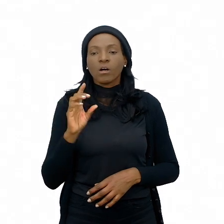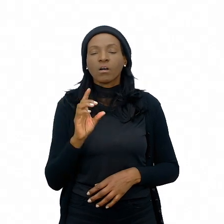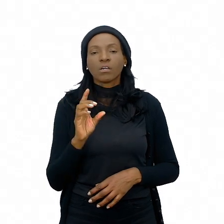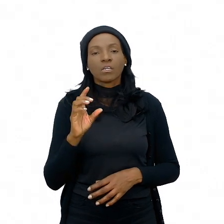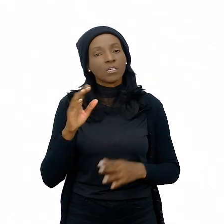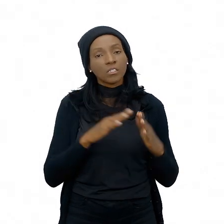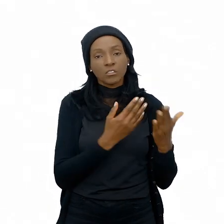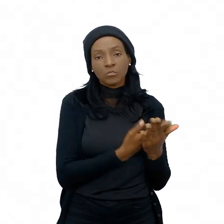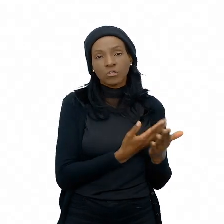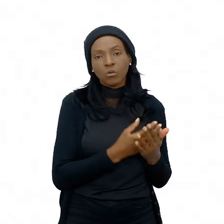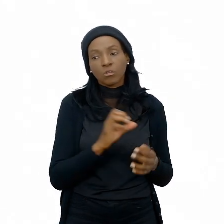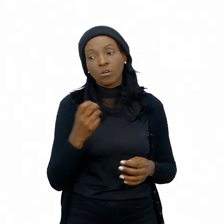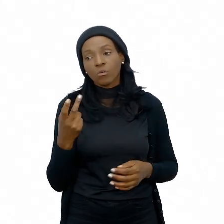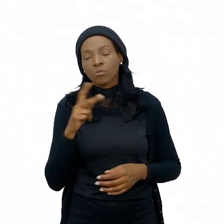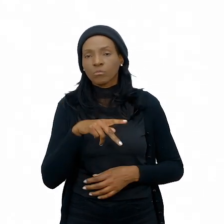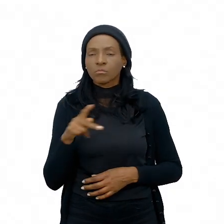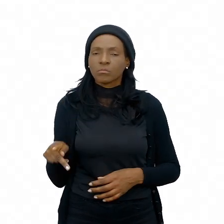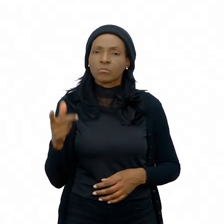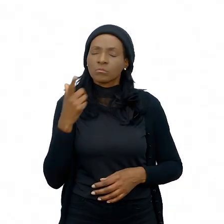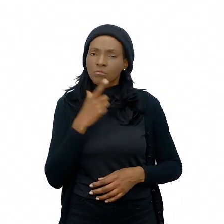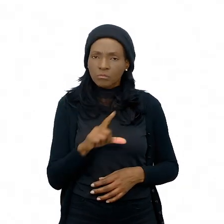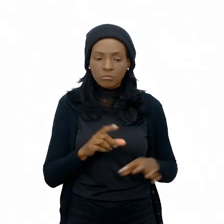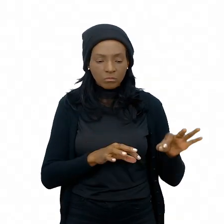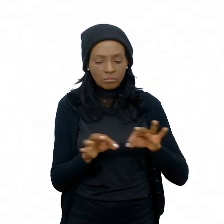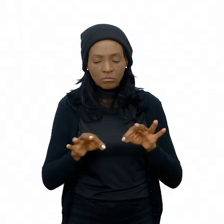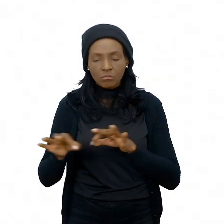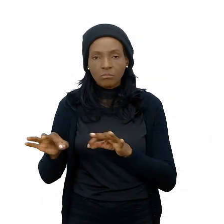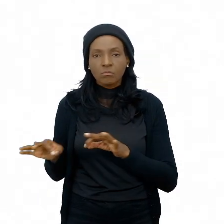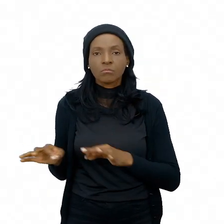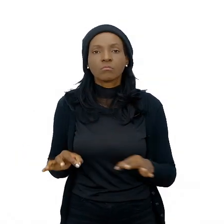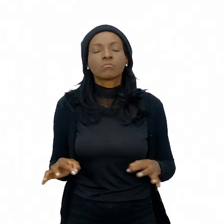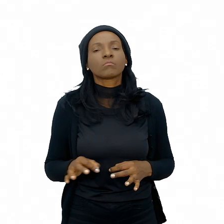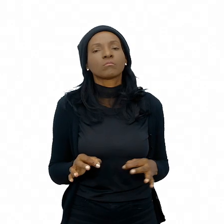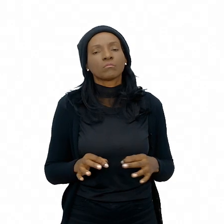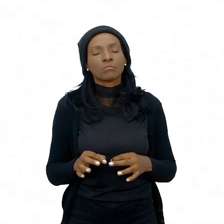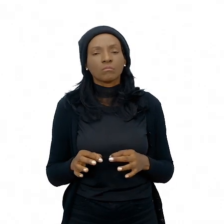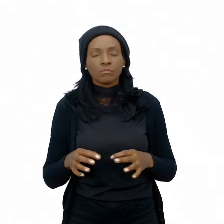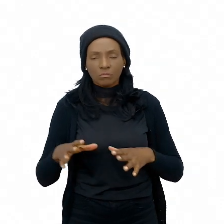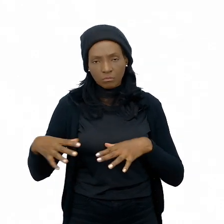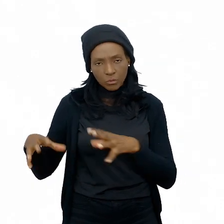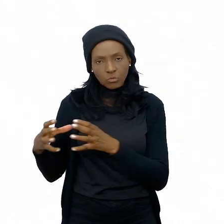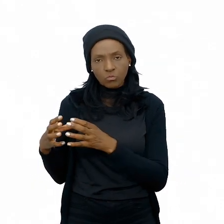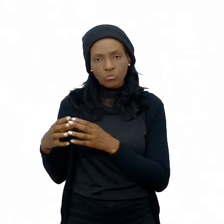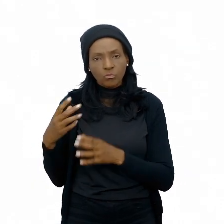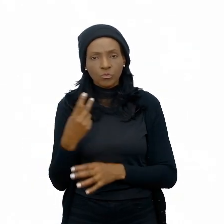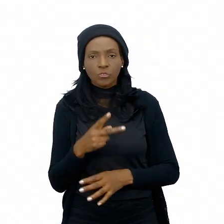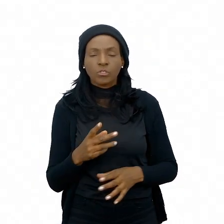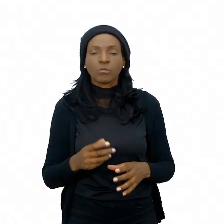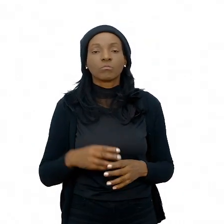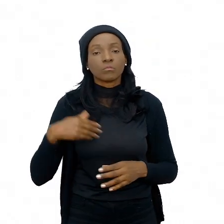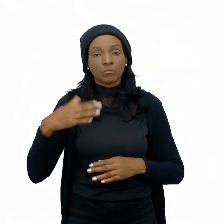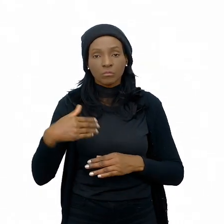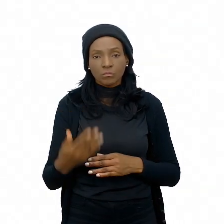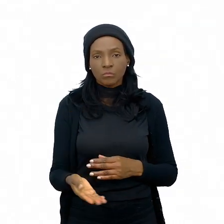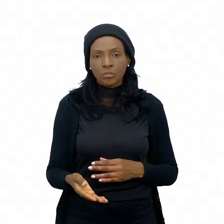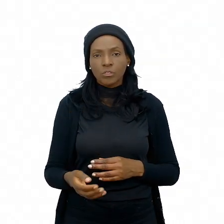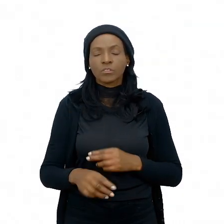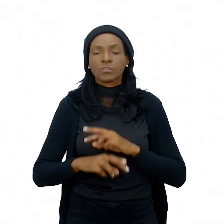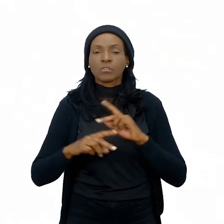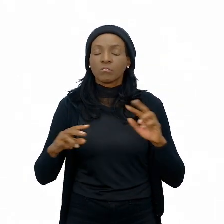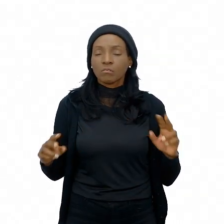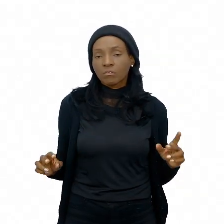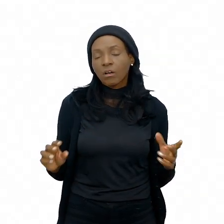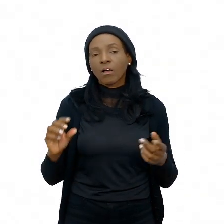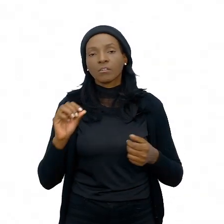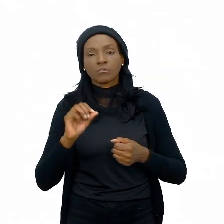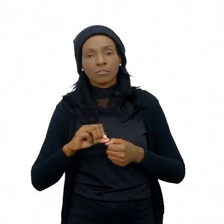o professor possam construir o ditado para a sua turma. Em seguida, os procedimentos